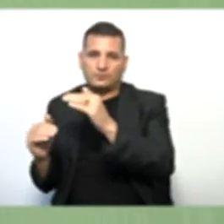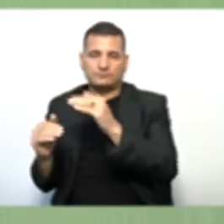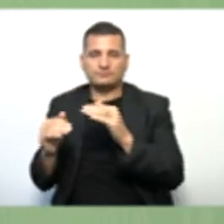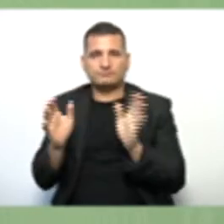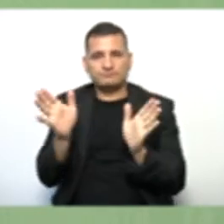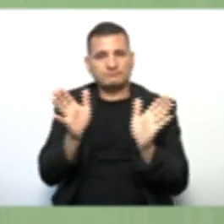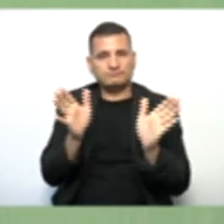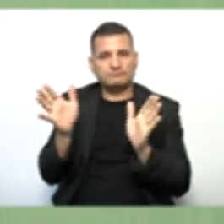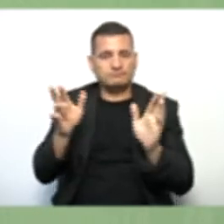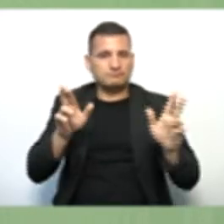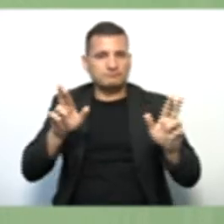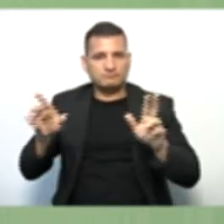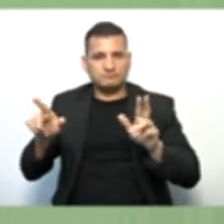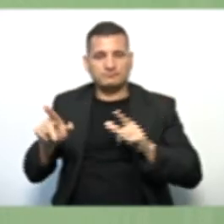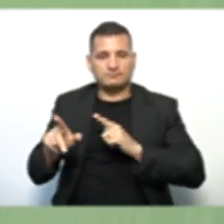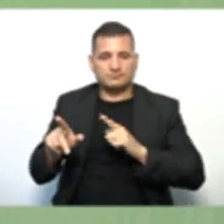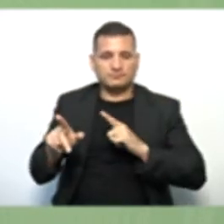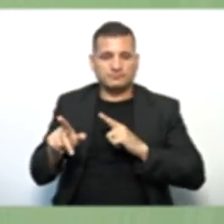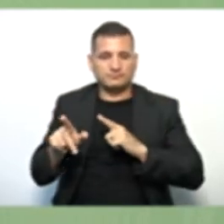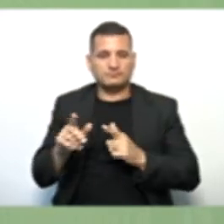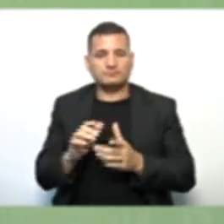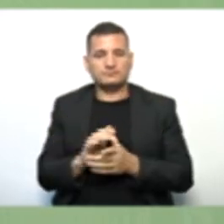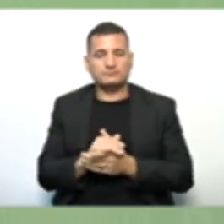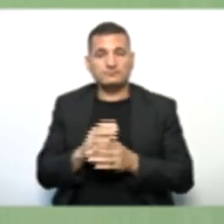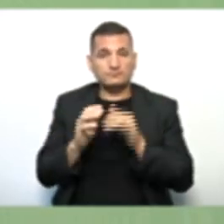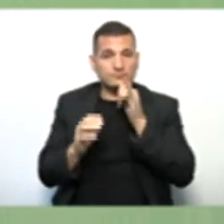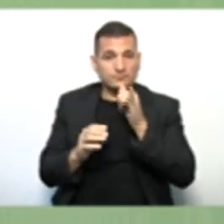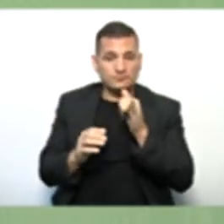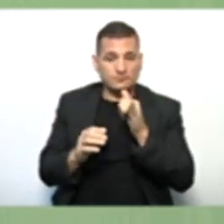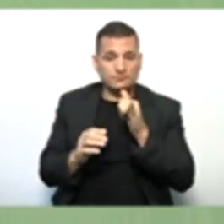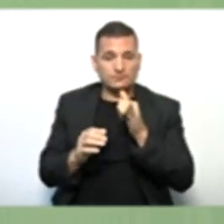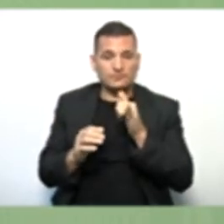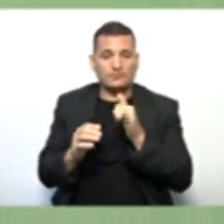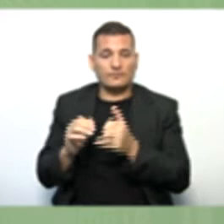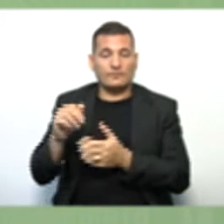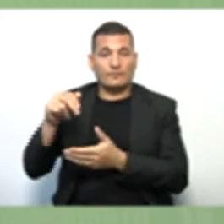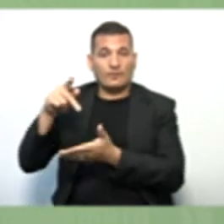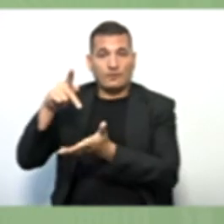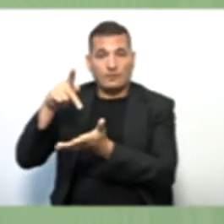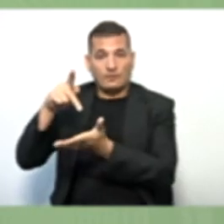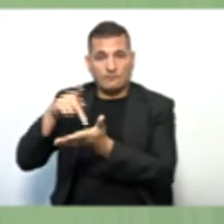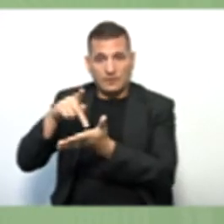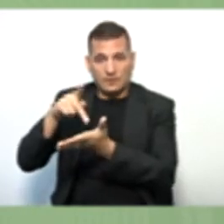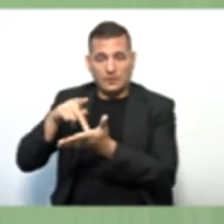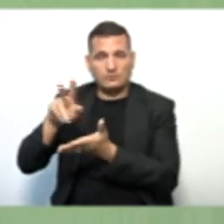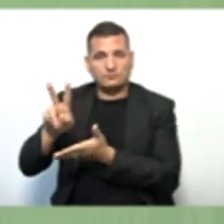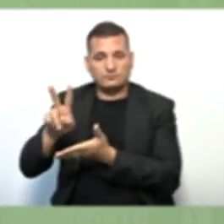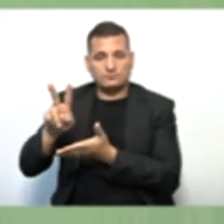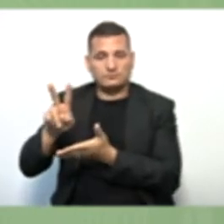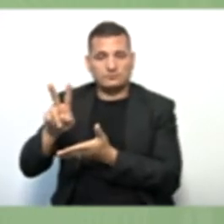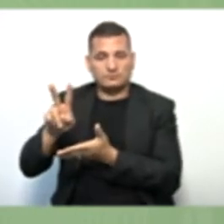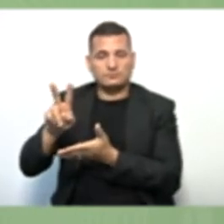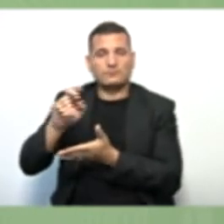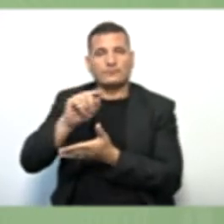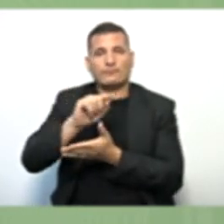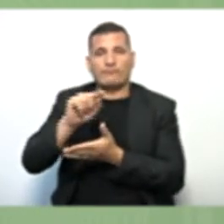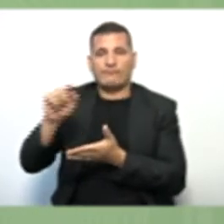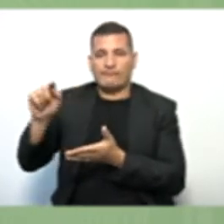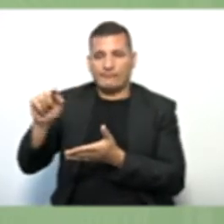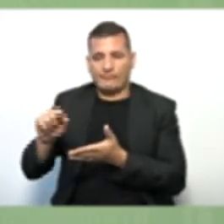de situações diferentes. No caso, se for verdadeiro, que é essa parte aqui, ó, ele vai me jogar para saída em vídeo